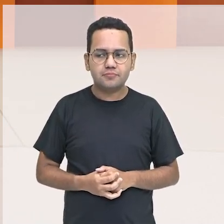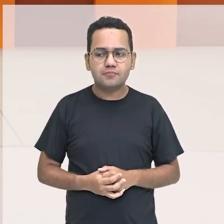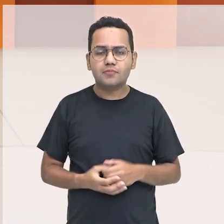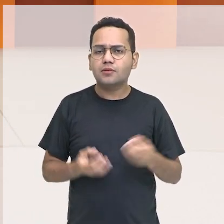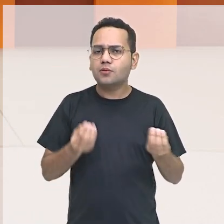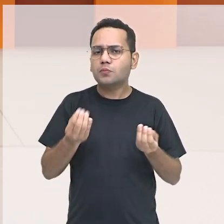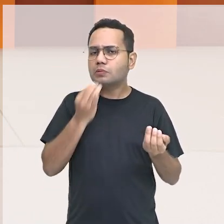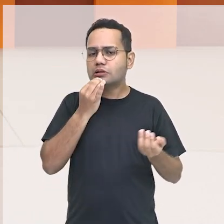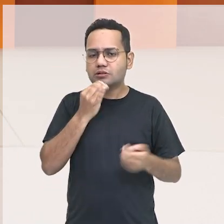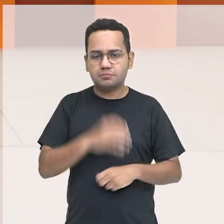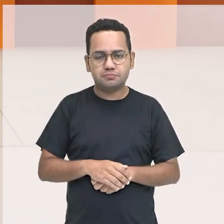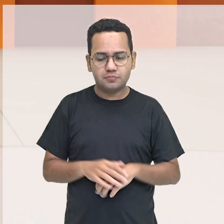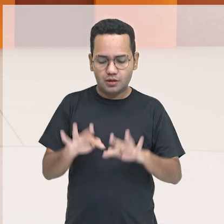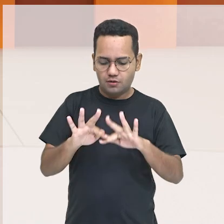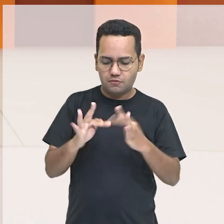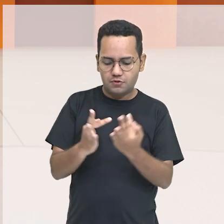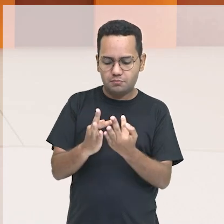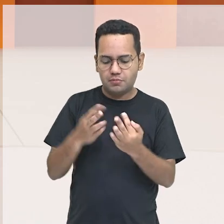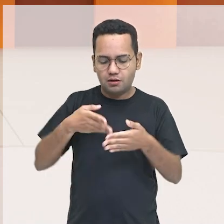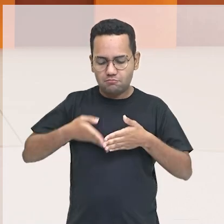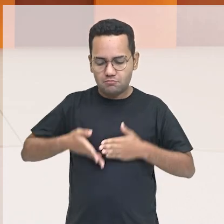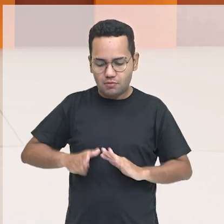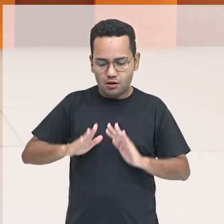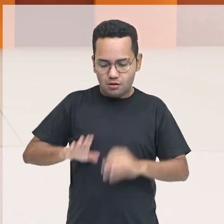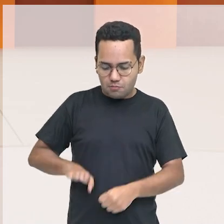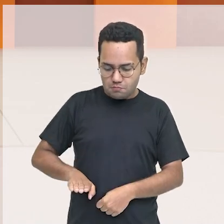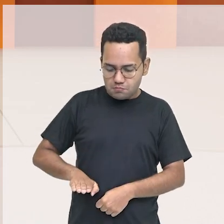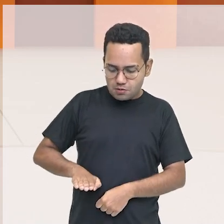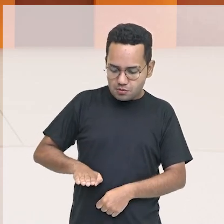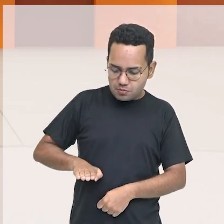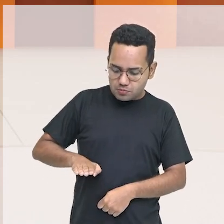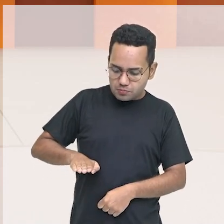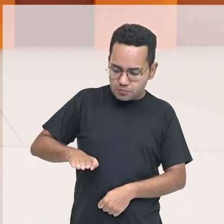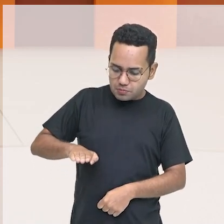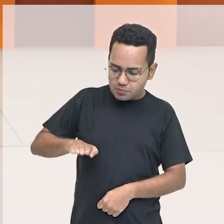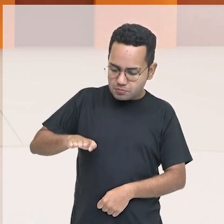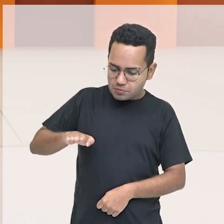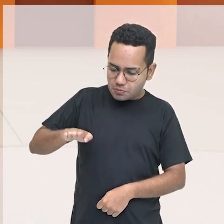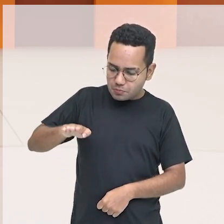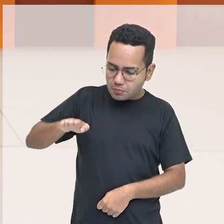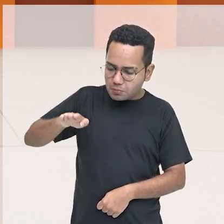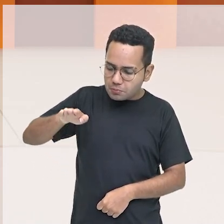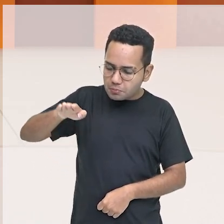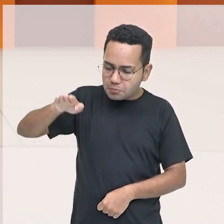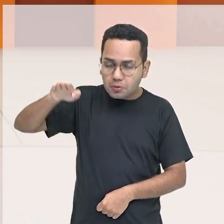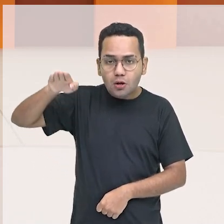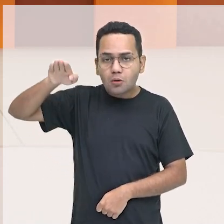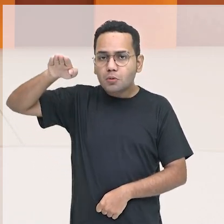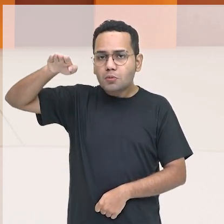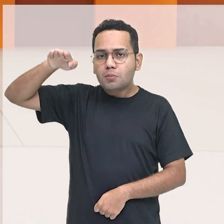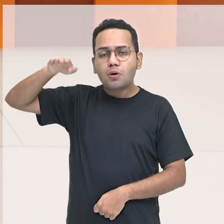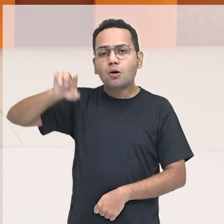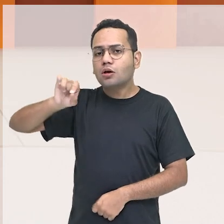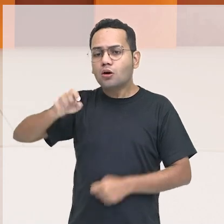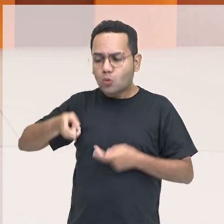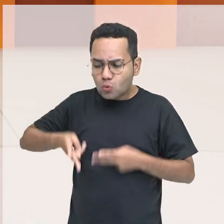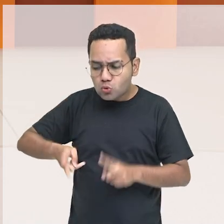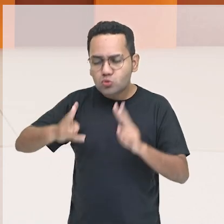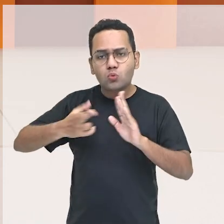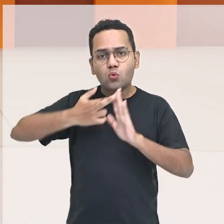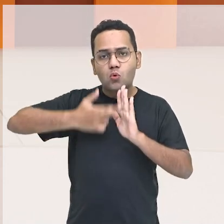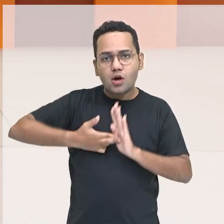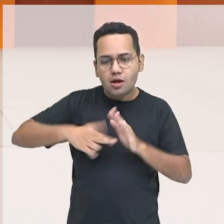desde pequeno para que ele siga, né, dentro daquelas normas, daquelas regras, né, que a